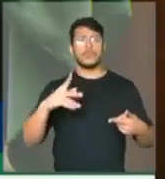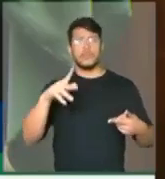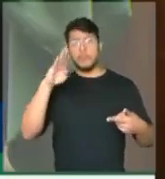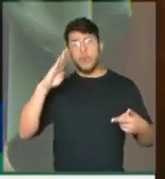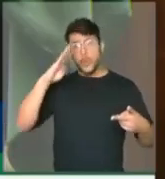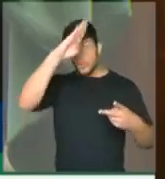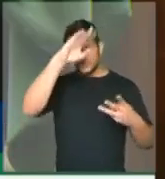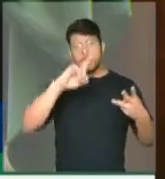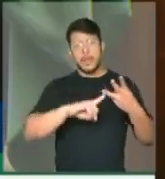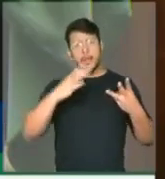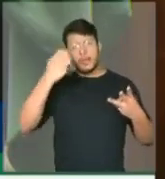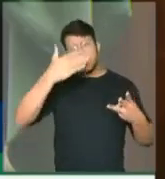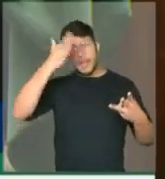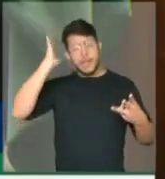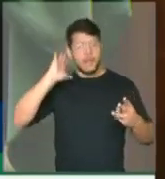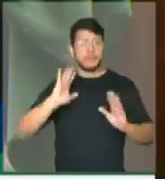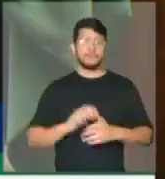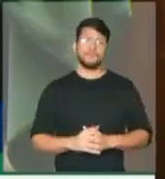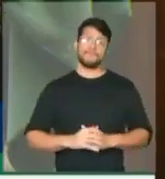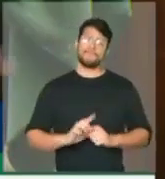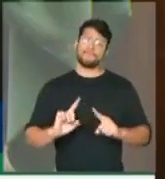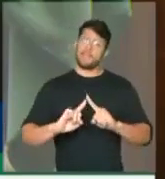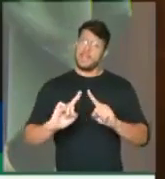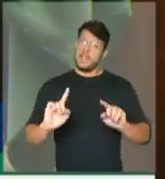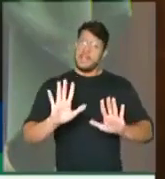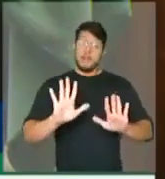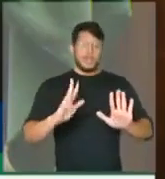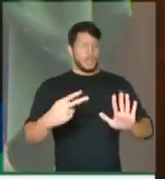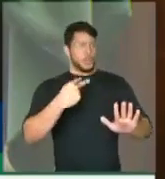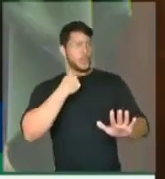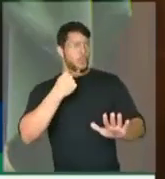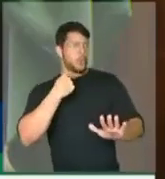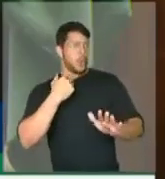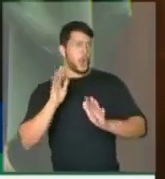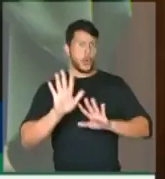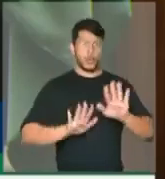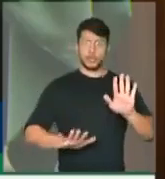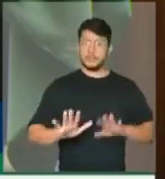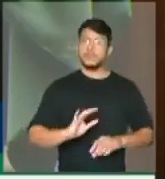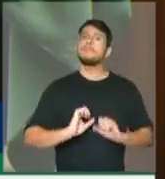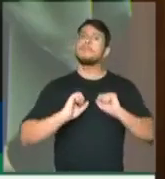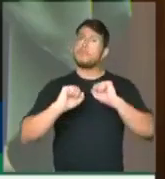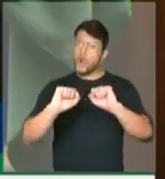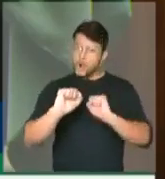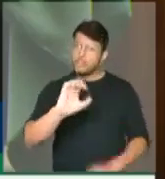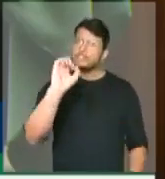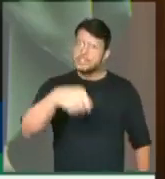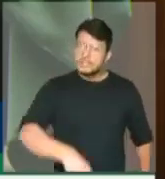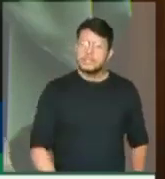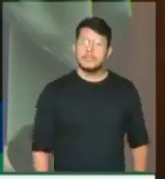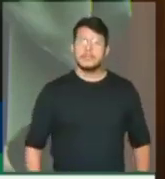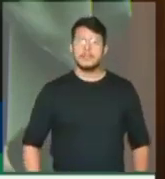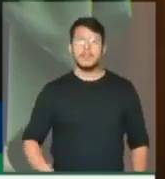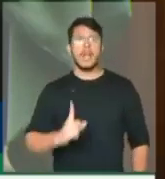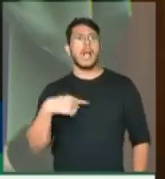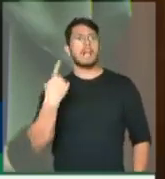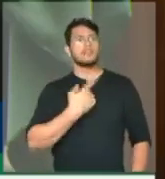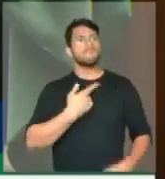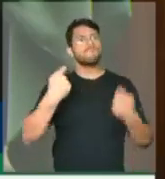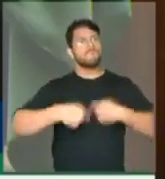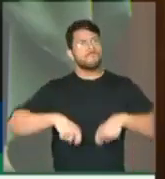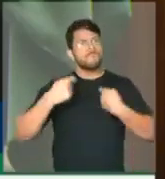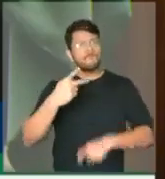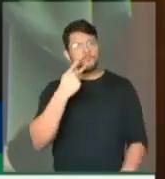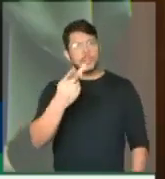companhia. Ah, mas não pode dizer isso. Pode dizer sim. Nós temos que